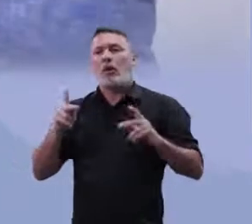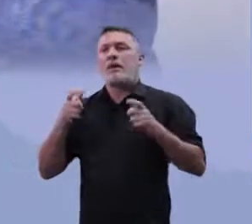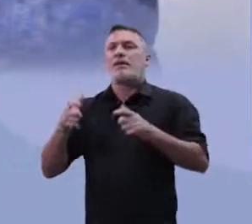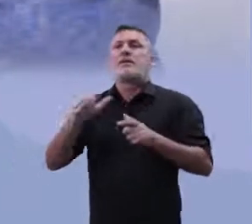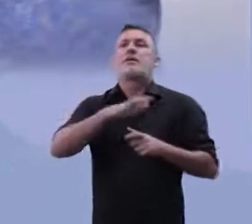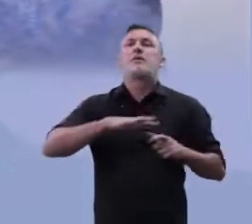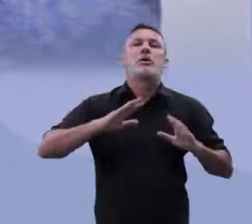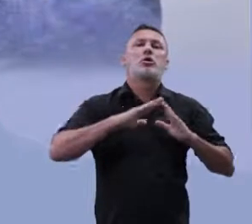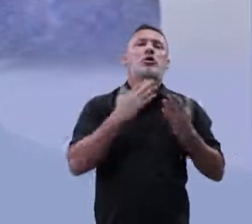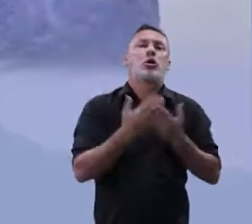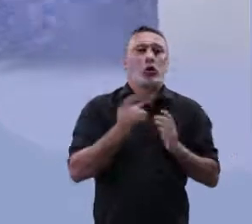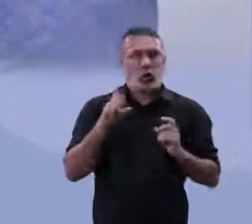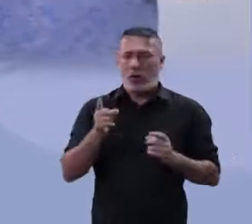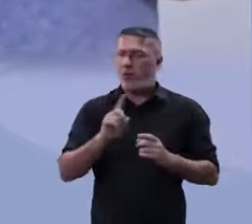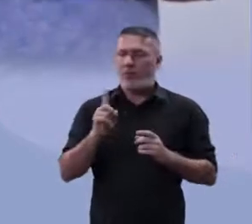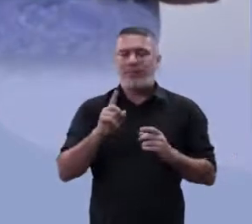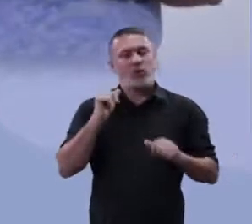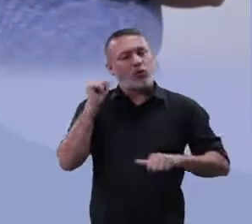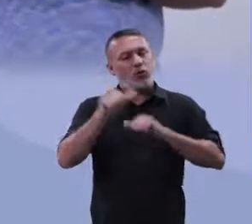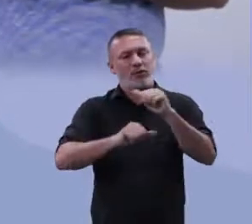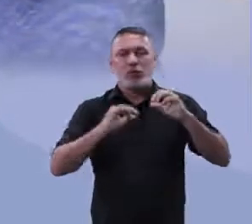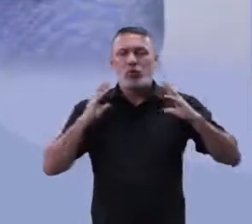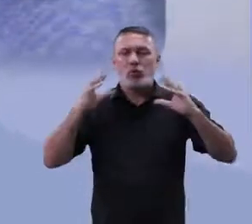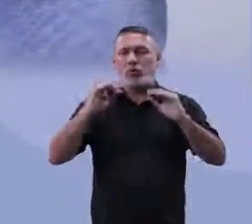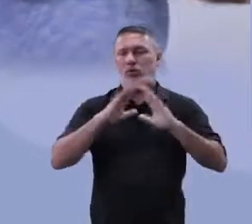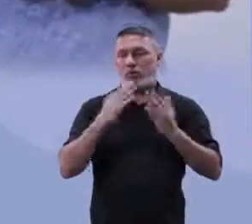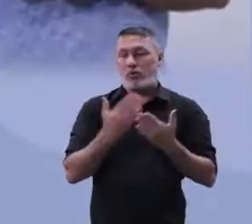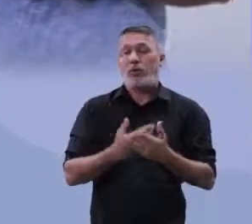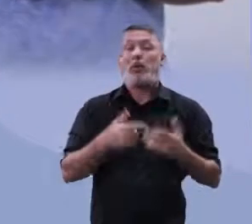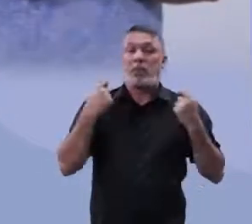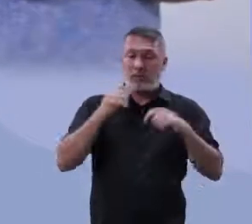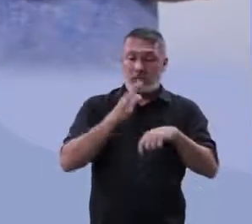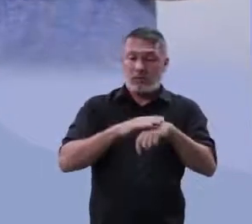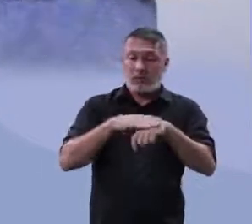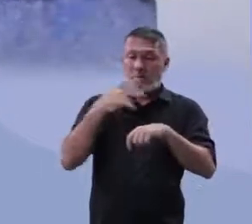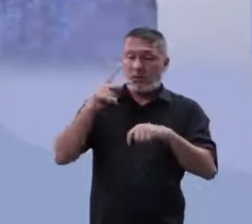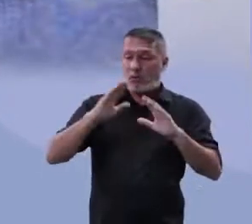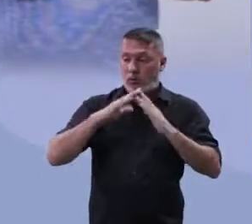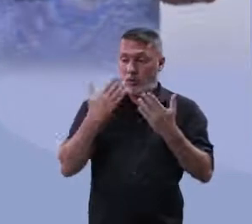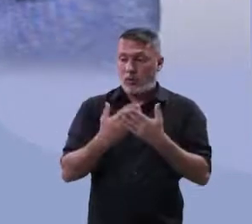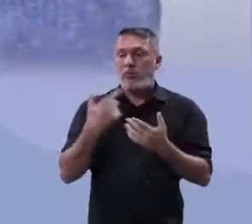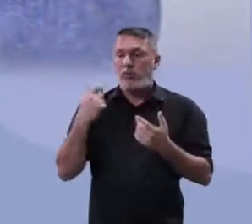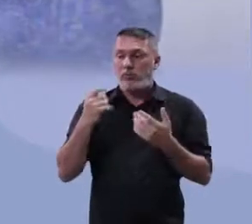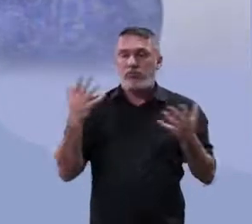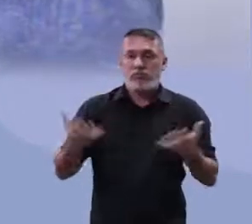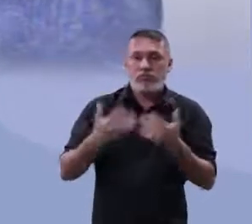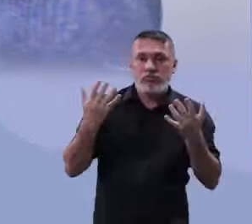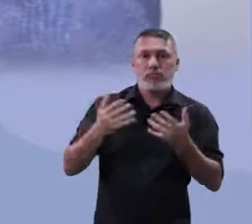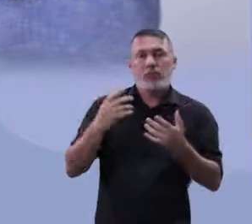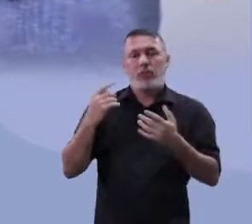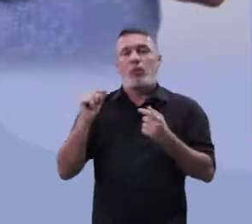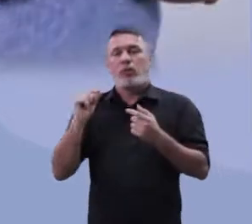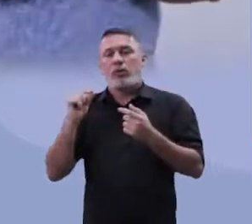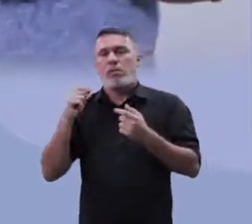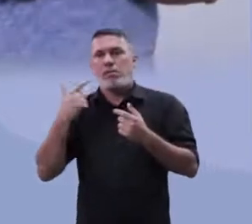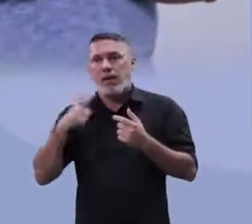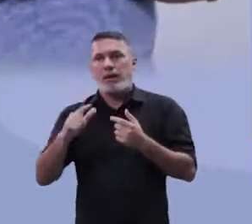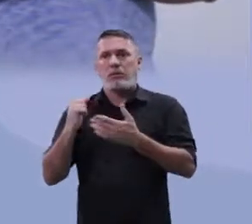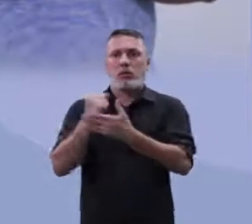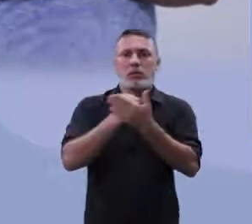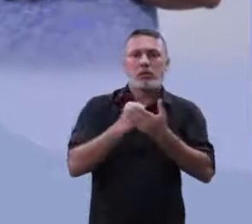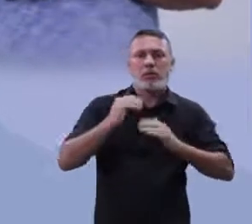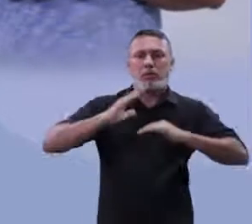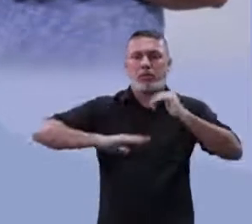determinado espaço da escola. Não, tem que mudar a escola. E é preciso, por parte da escola, investir, né, na contratação de